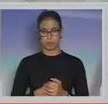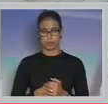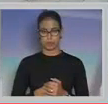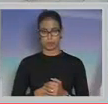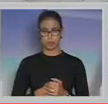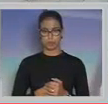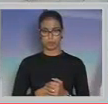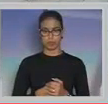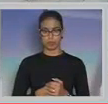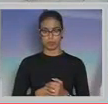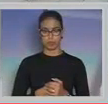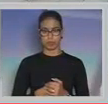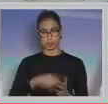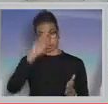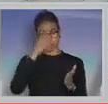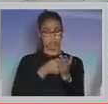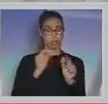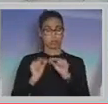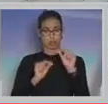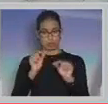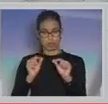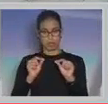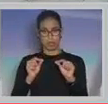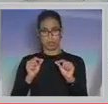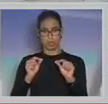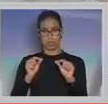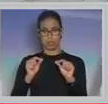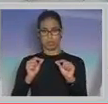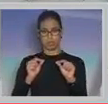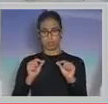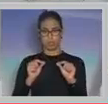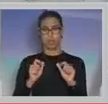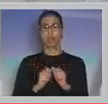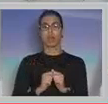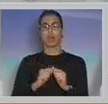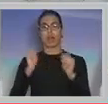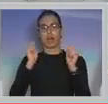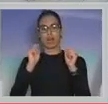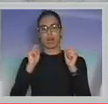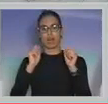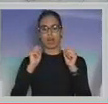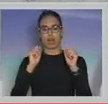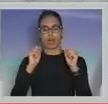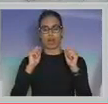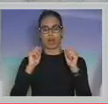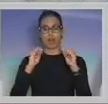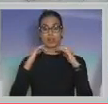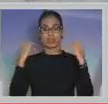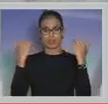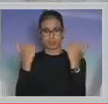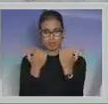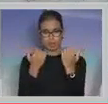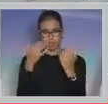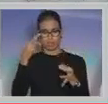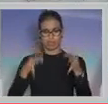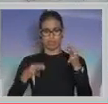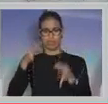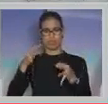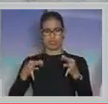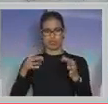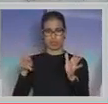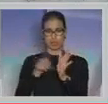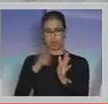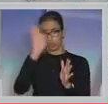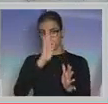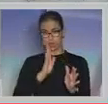de que as assembleias legislativas do Brasil não tem